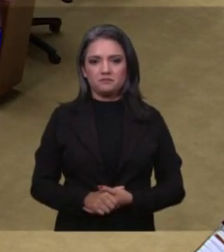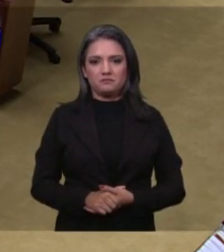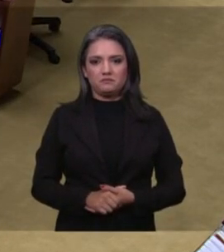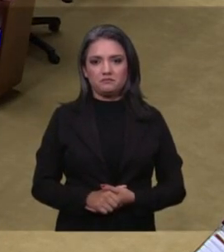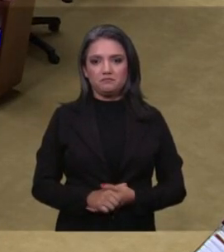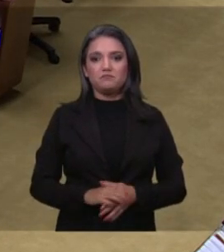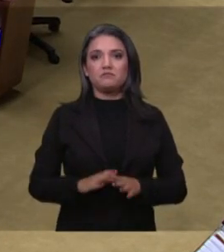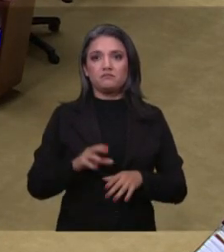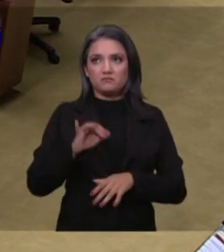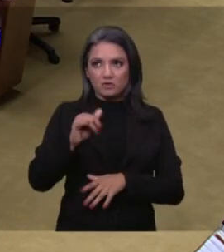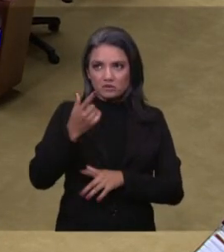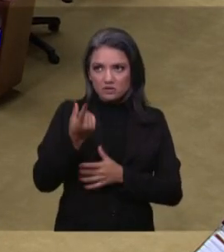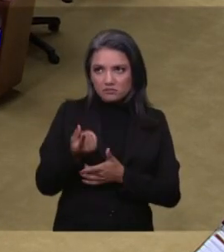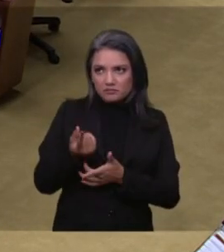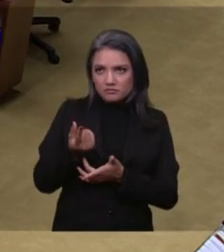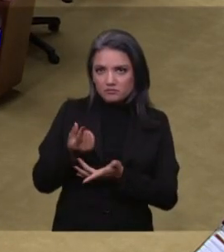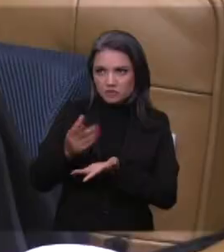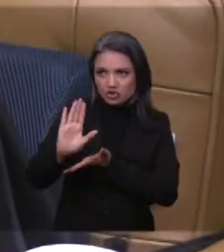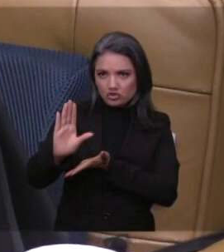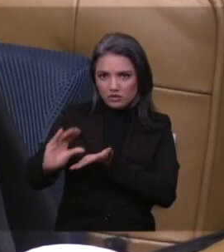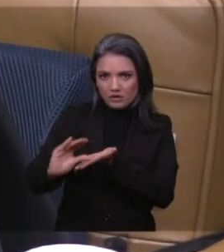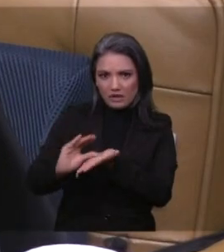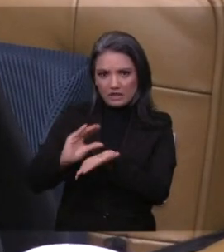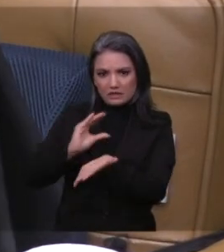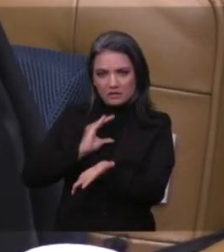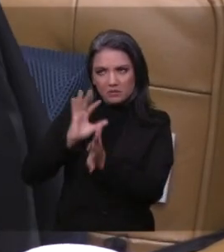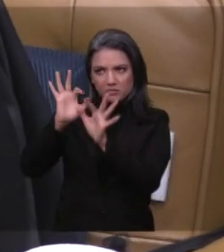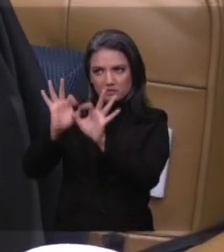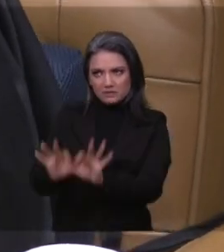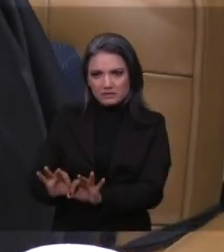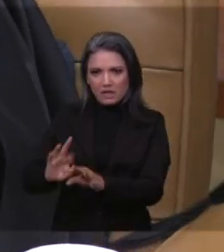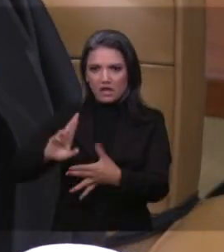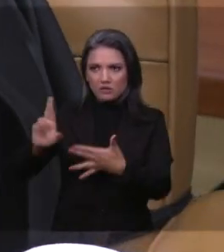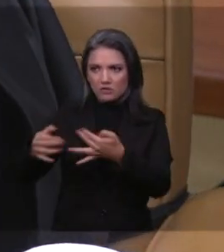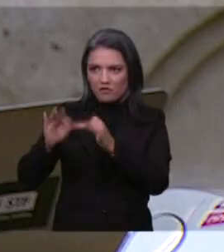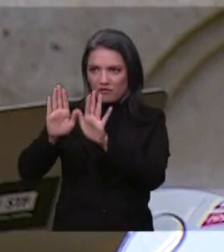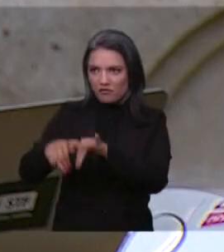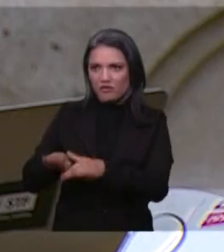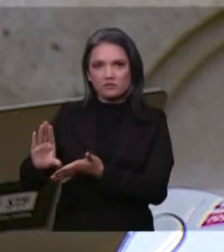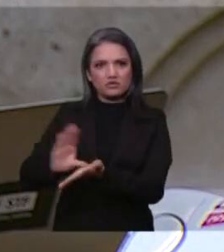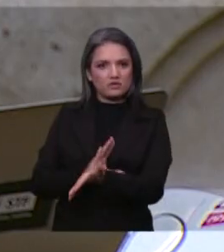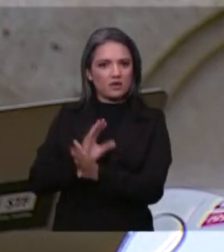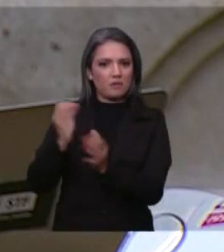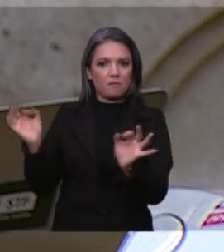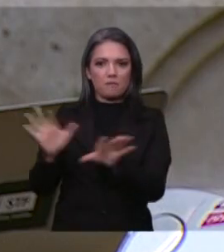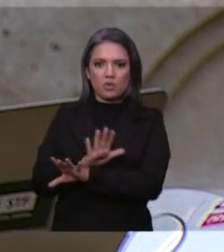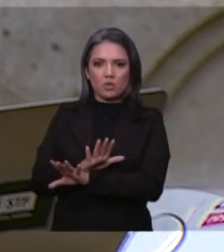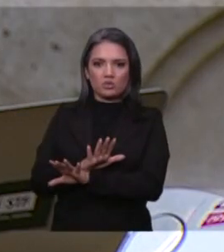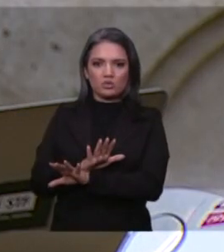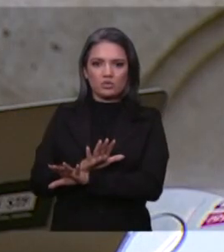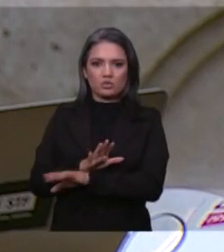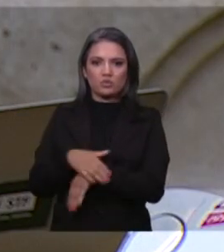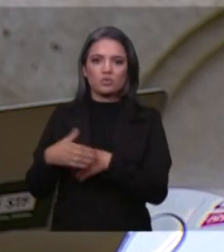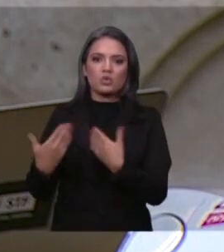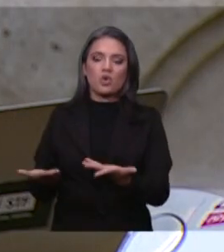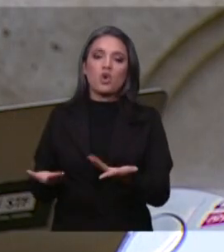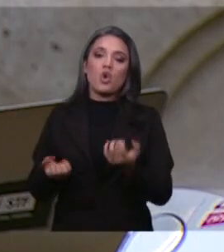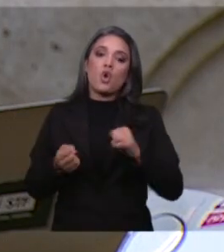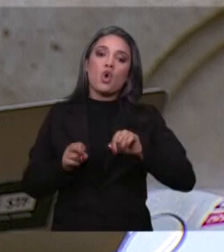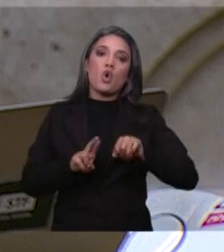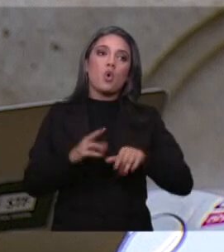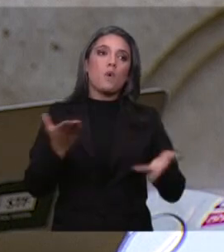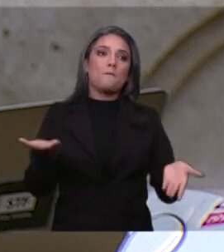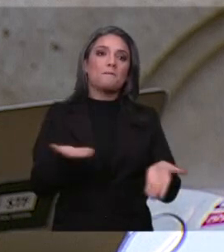Portanto, quem recebeu de boa fé transitou em julgado, recebido está. Vai ter que provar na ação rescisória que o recebimento não foi de boa